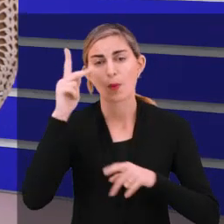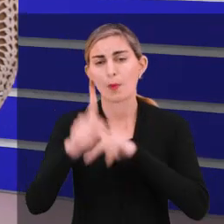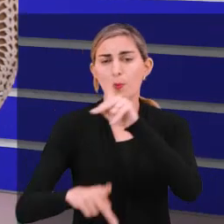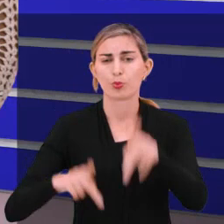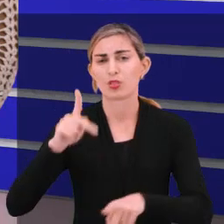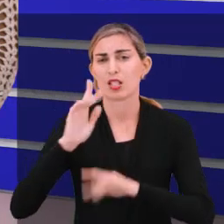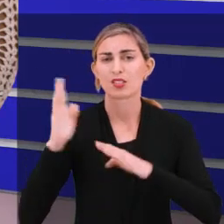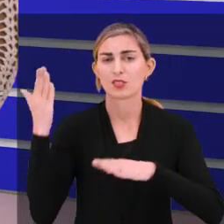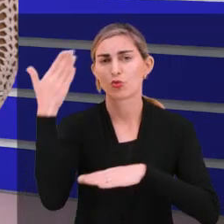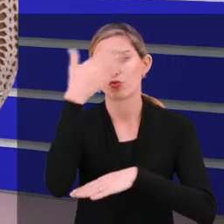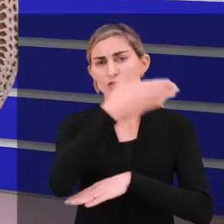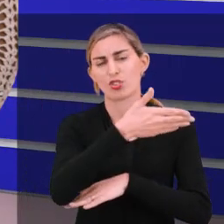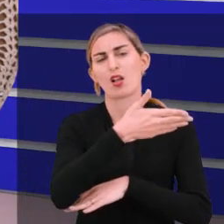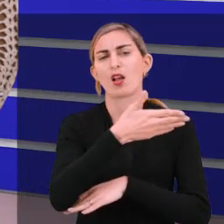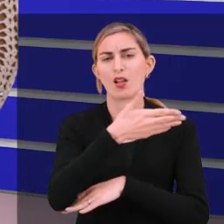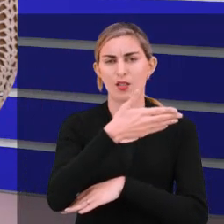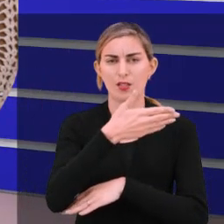ir